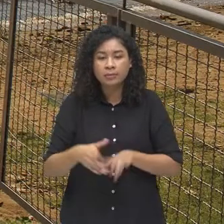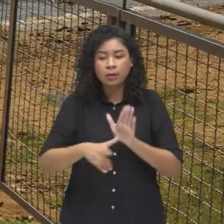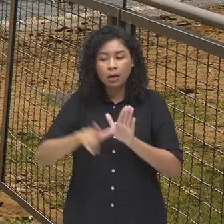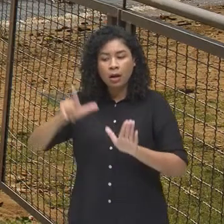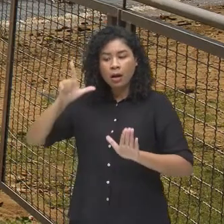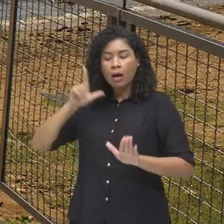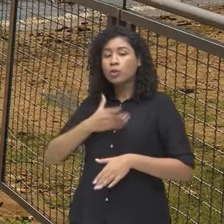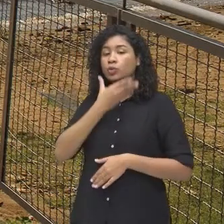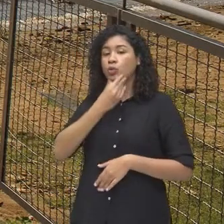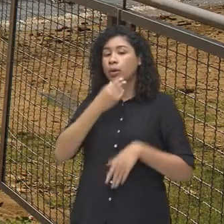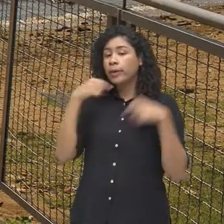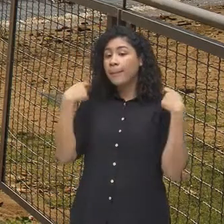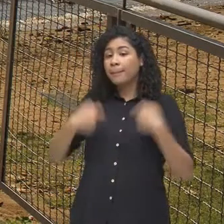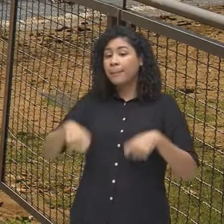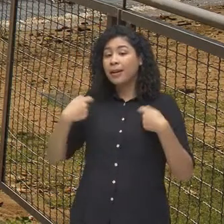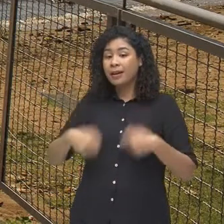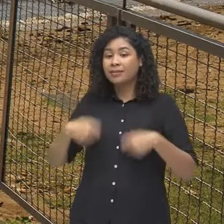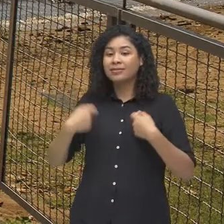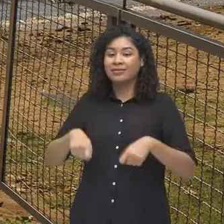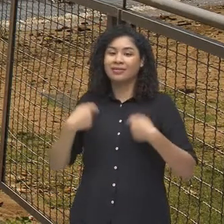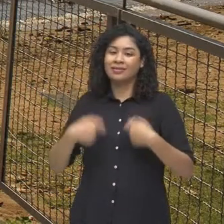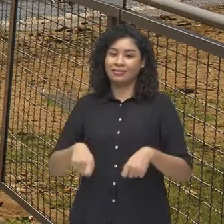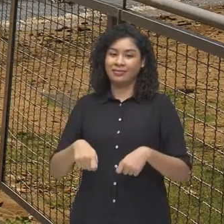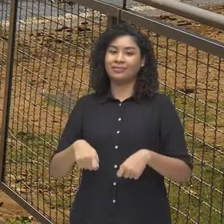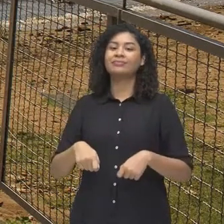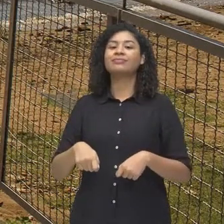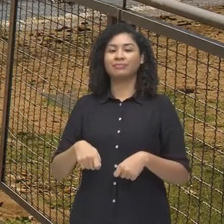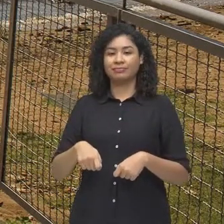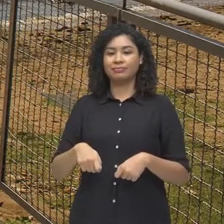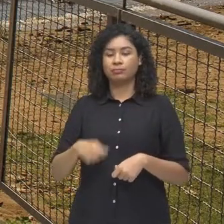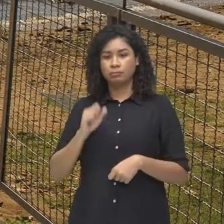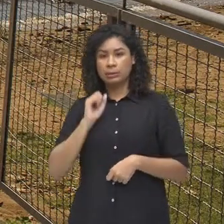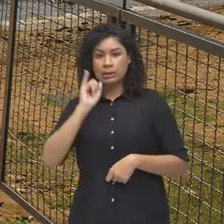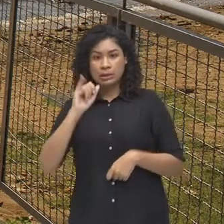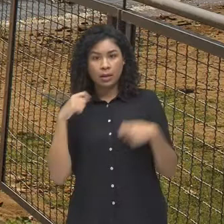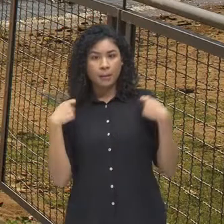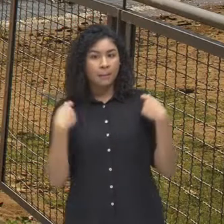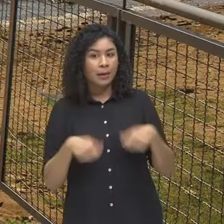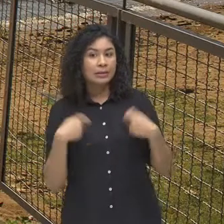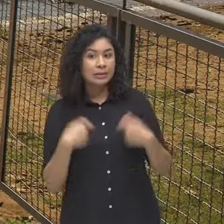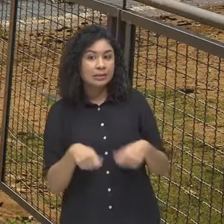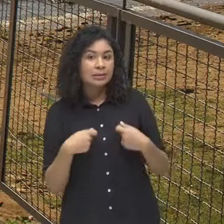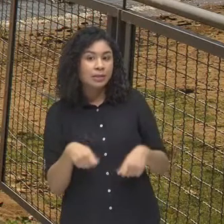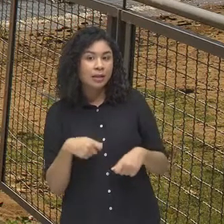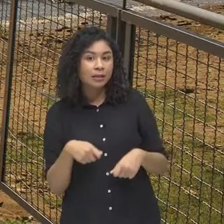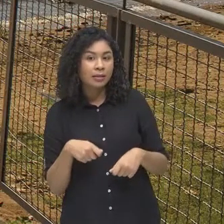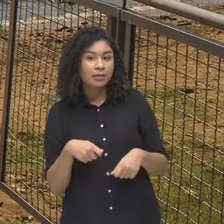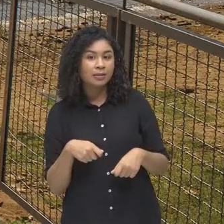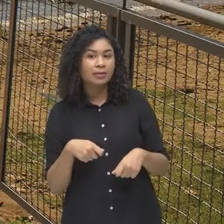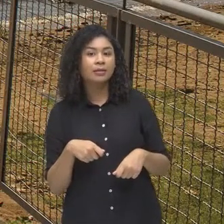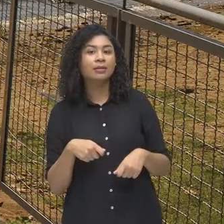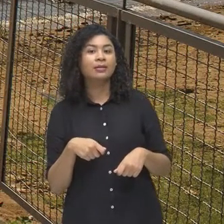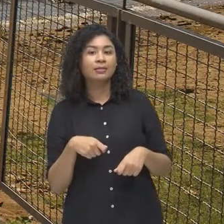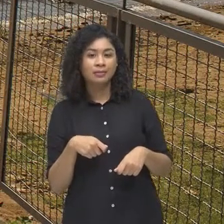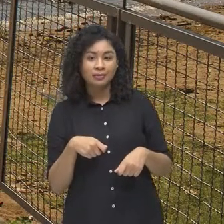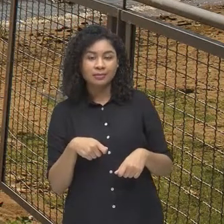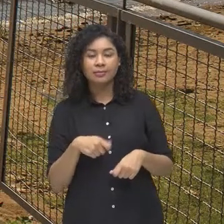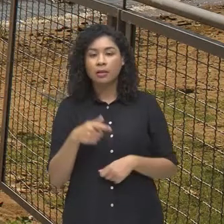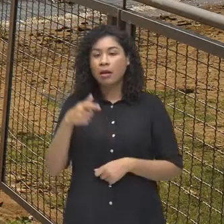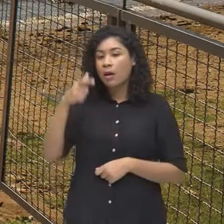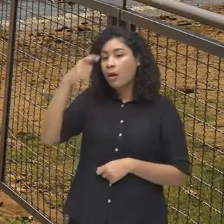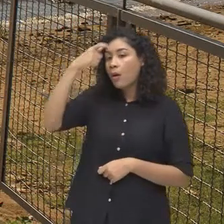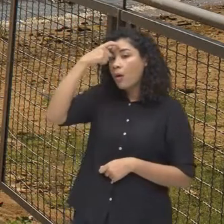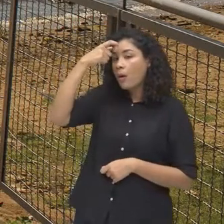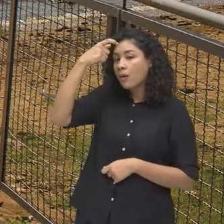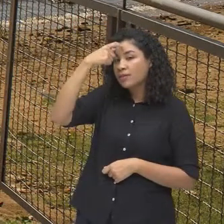necessidade, houve uma demanda. E como houve uma necessidade, houve uma demanda, a consciência